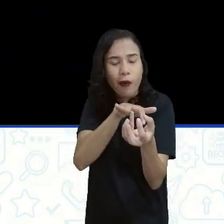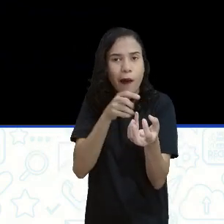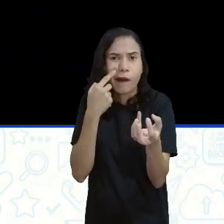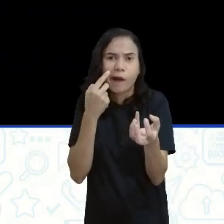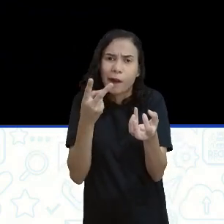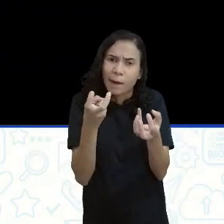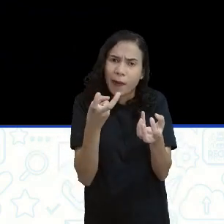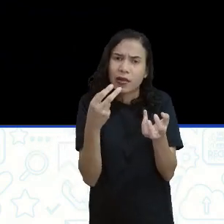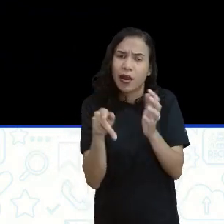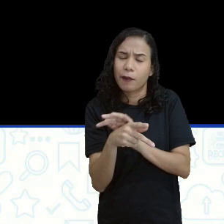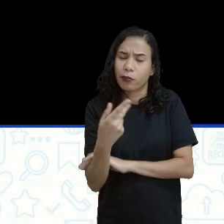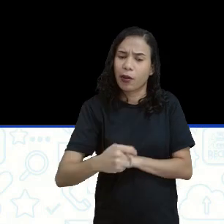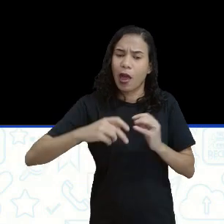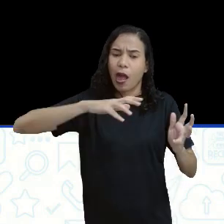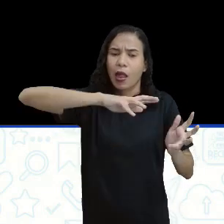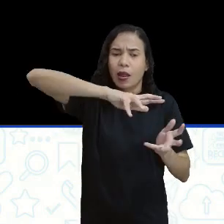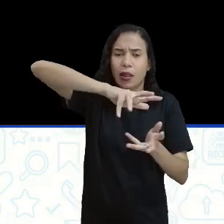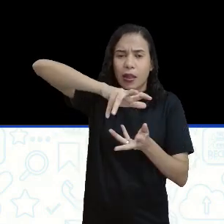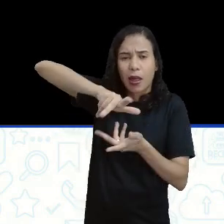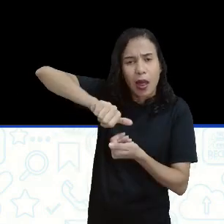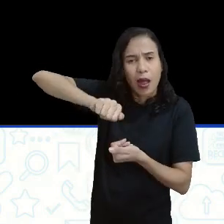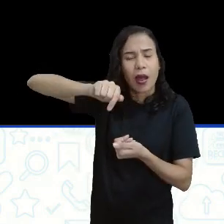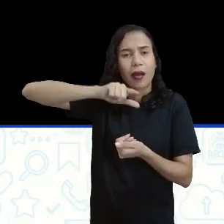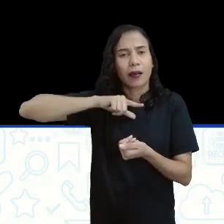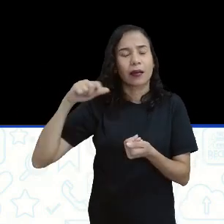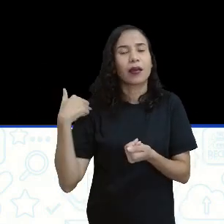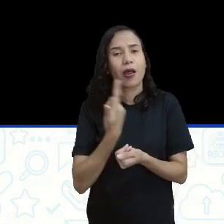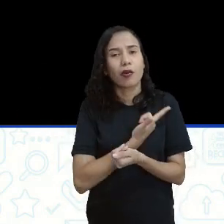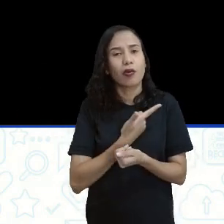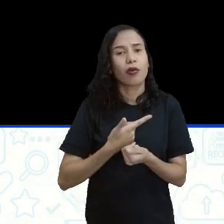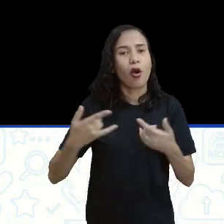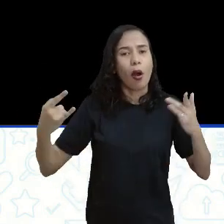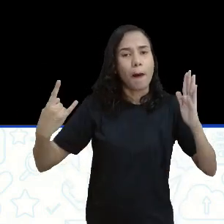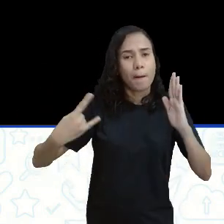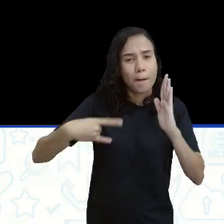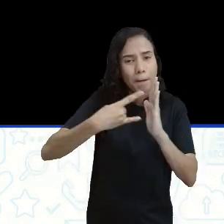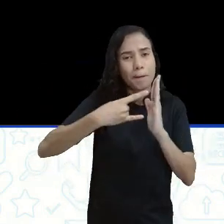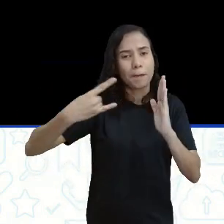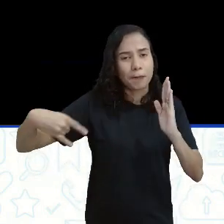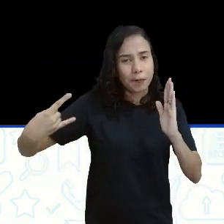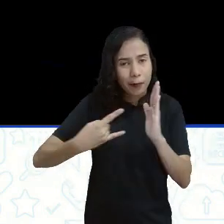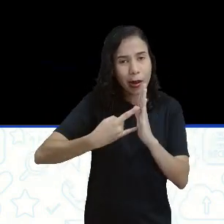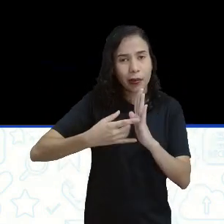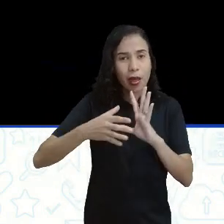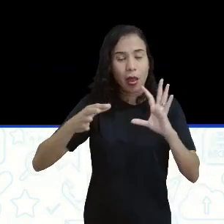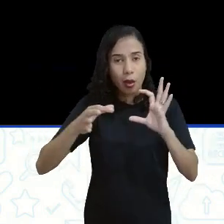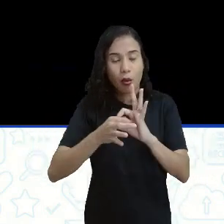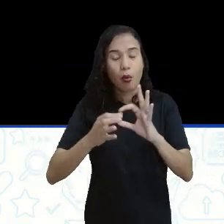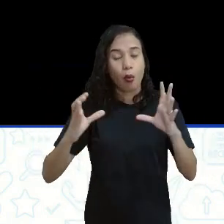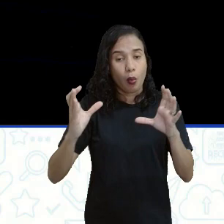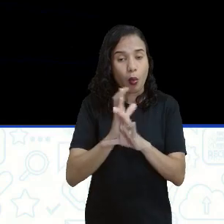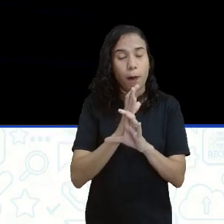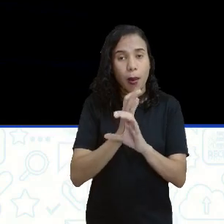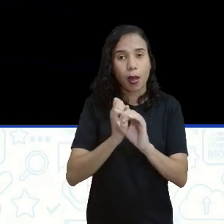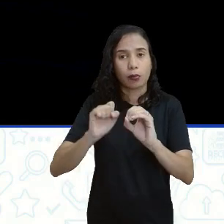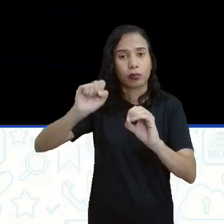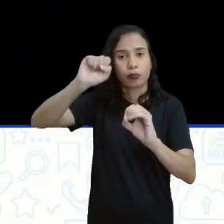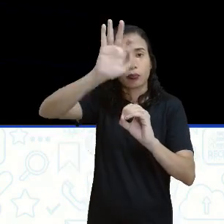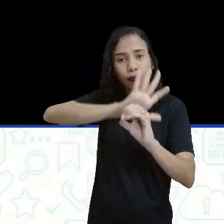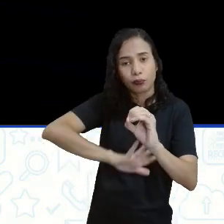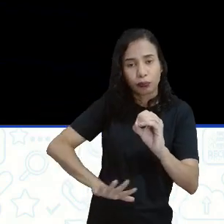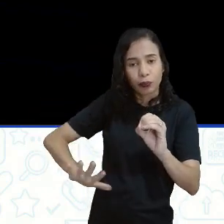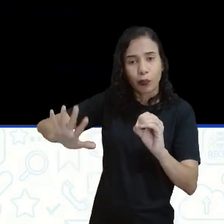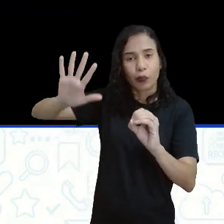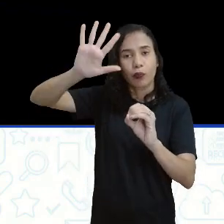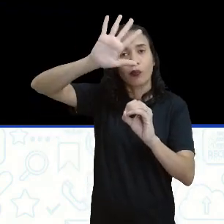a Terra, né, com essa questão do nosso campo magnético está integral, né, ele tá todo